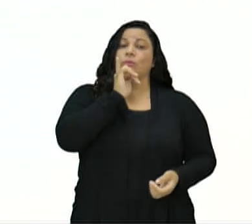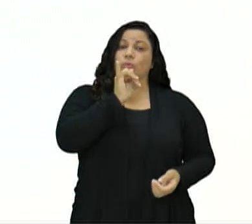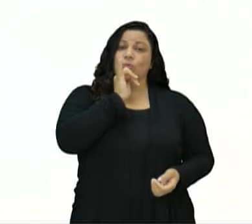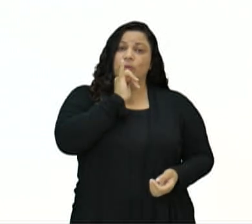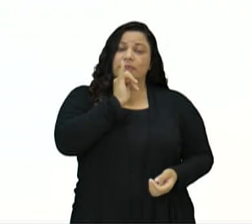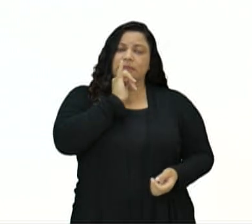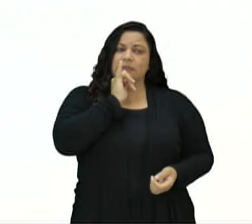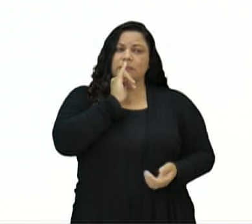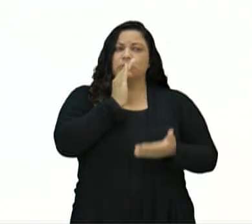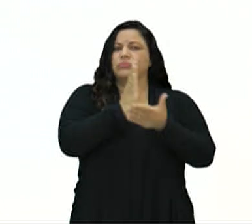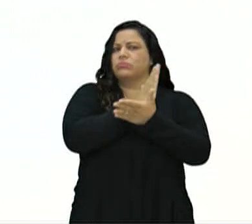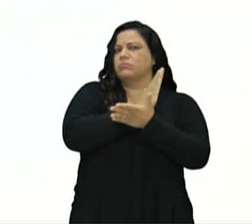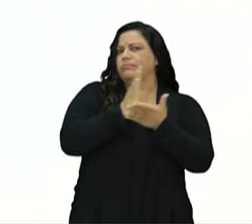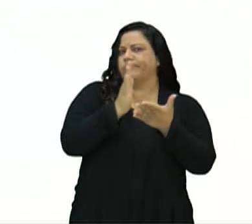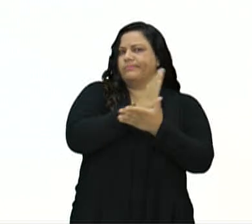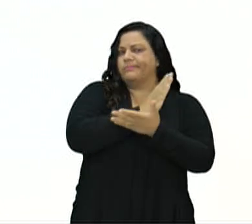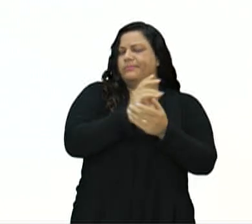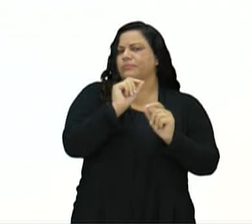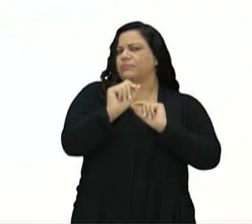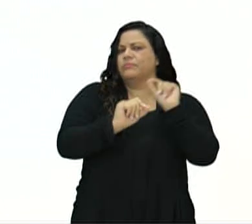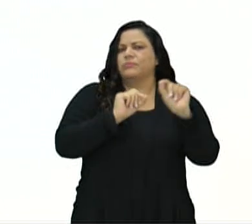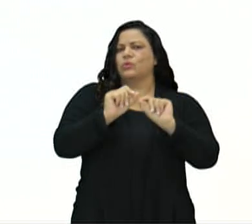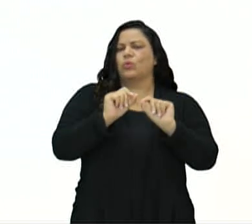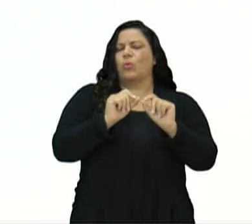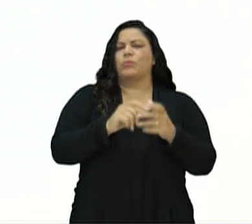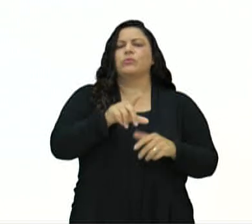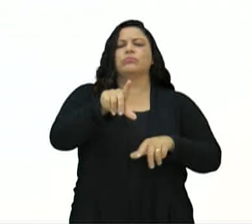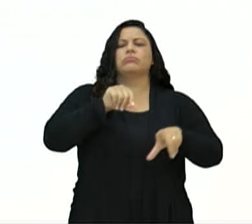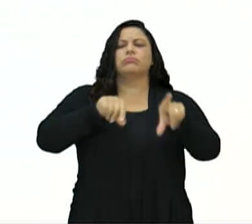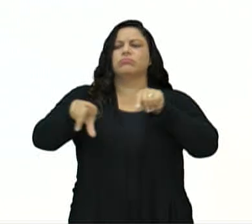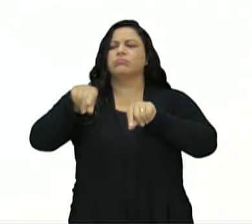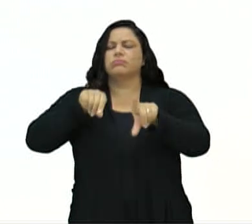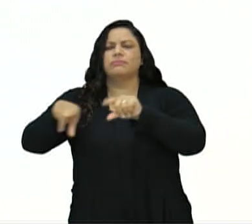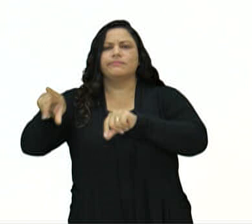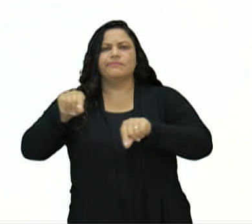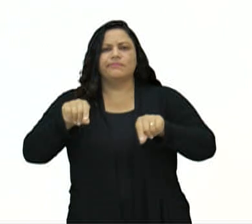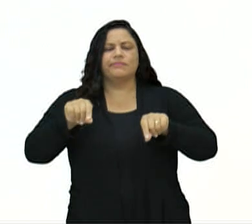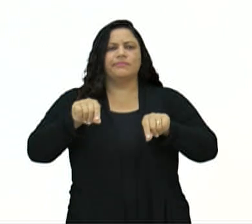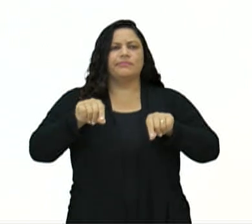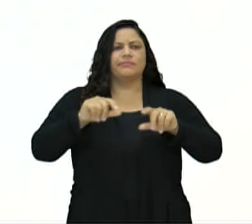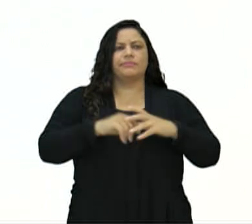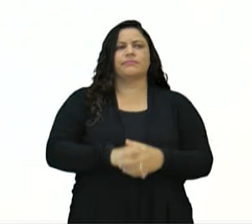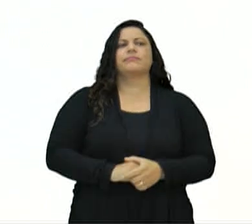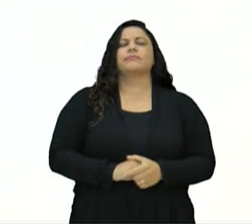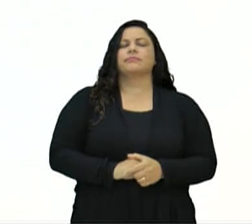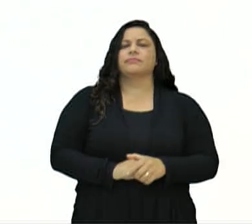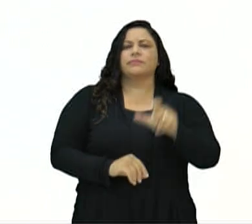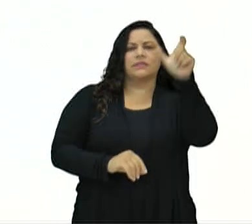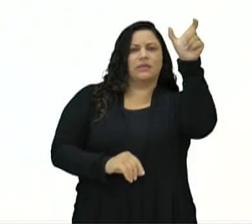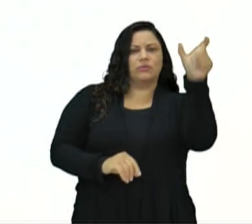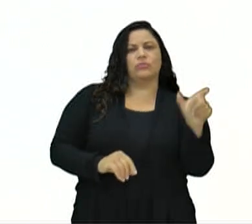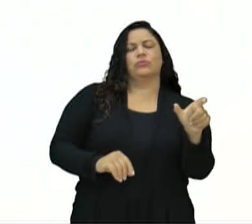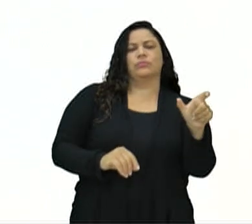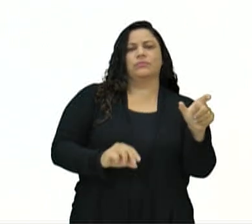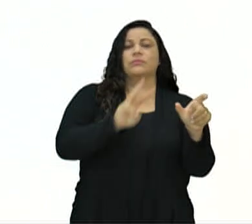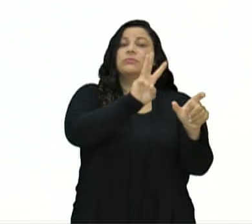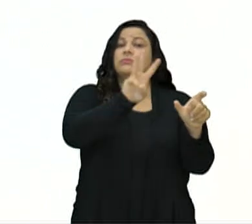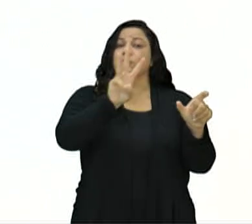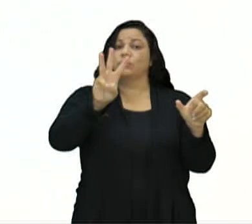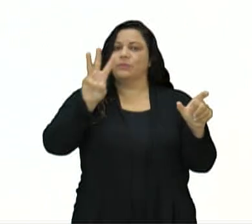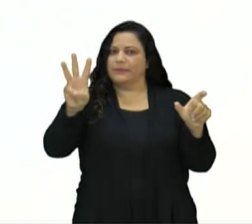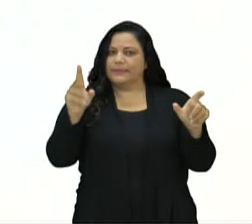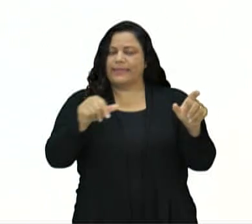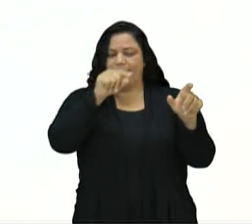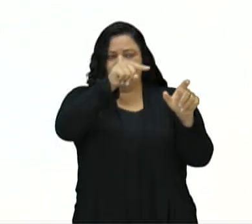de alguns critérios de seleção. Temos aqui a imagem de um site. Aqui nesse cantinho aqui, ó,